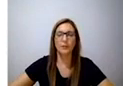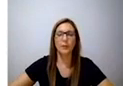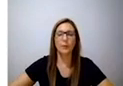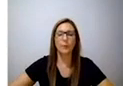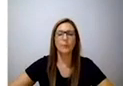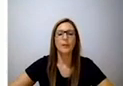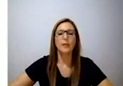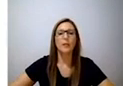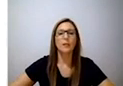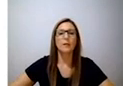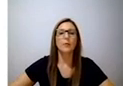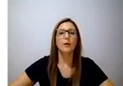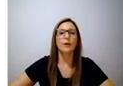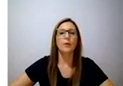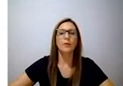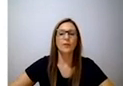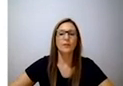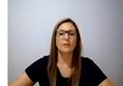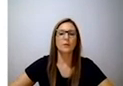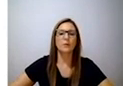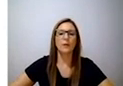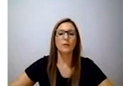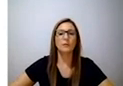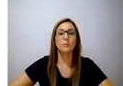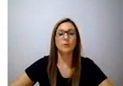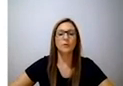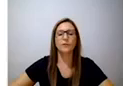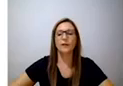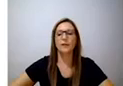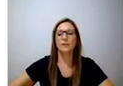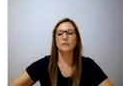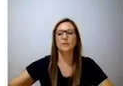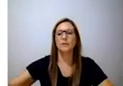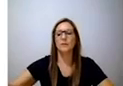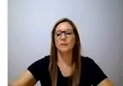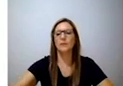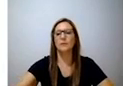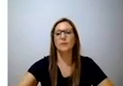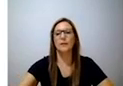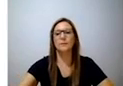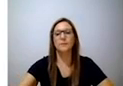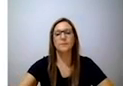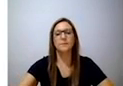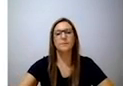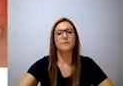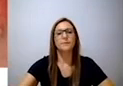exemplo. Então, é uma infecção de muito fácil transmissão, né?